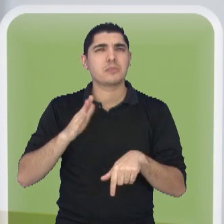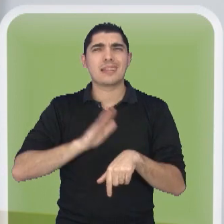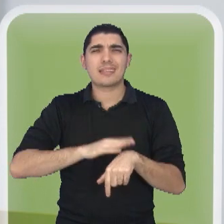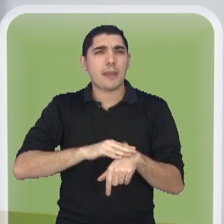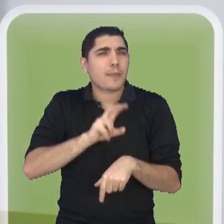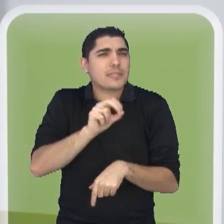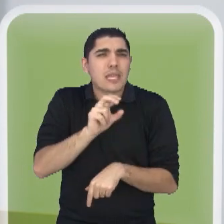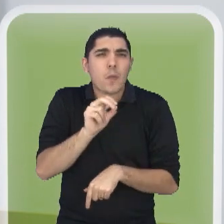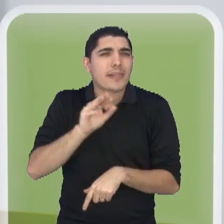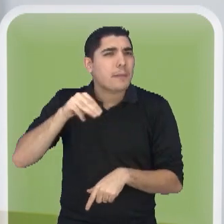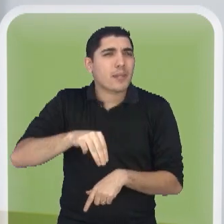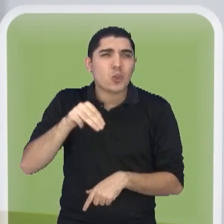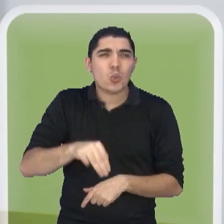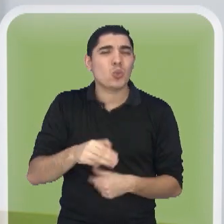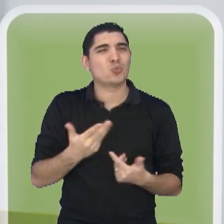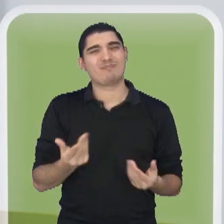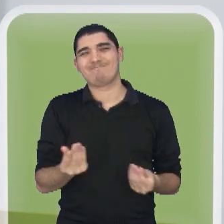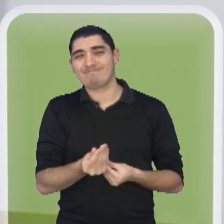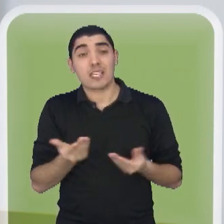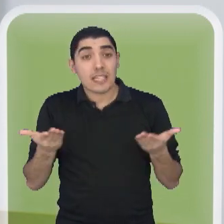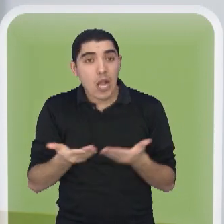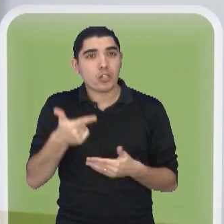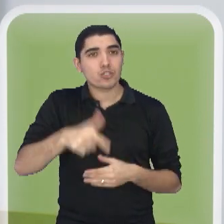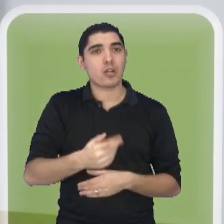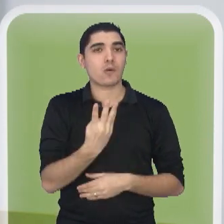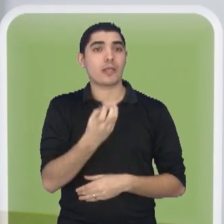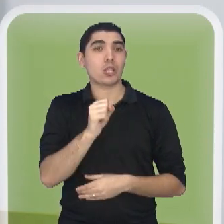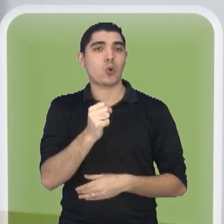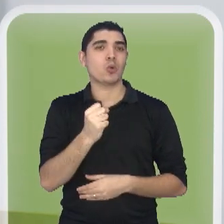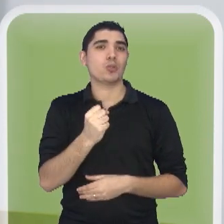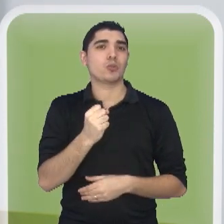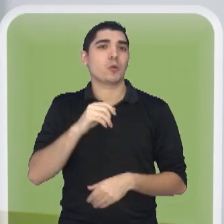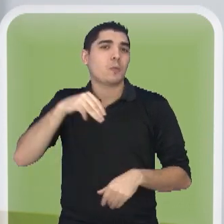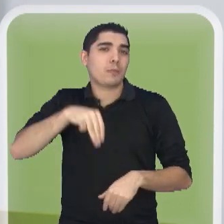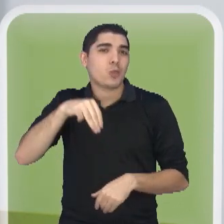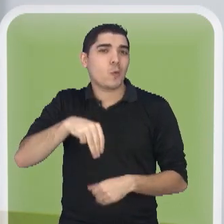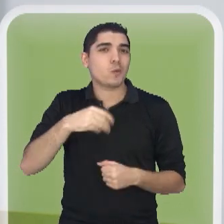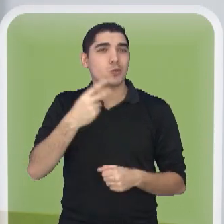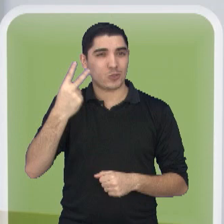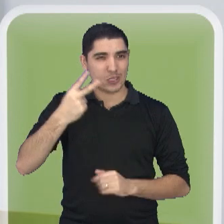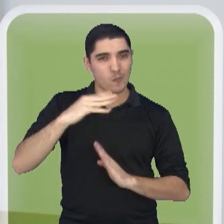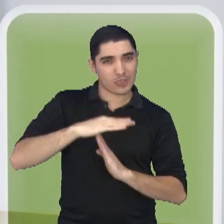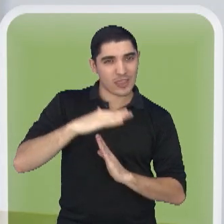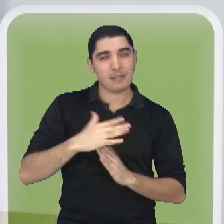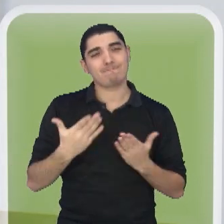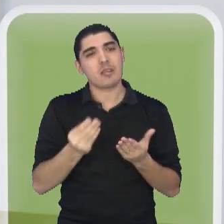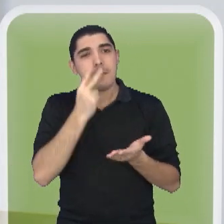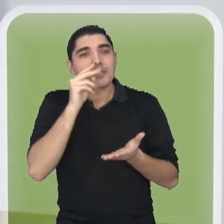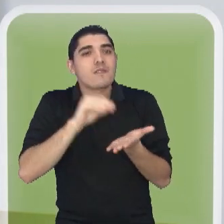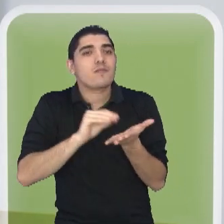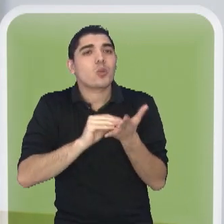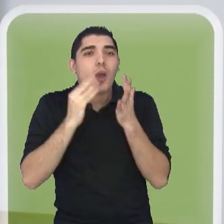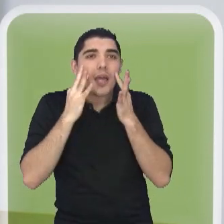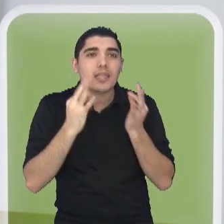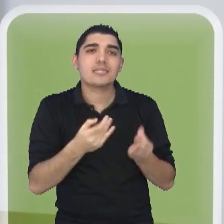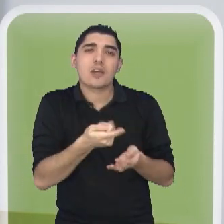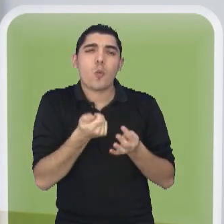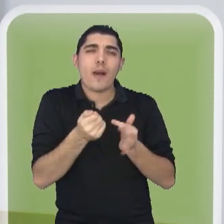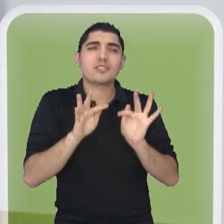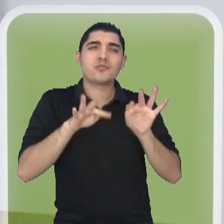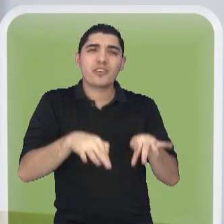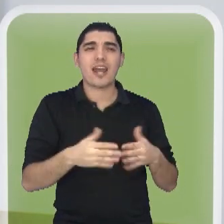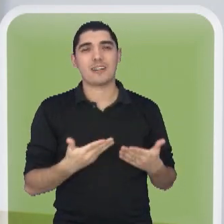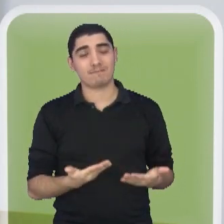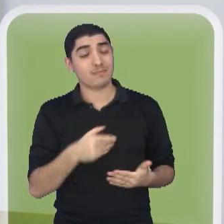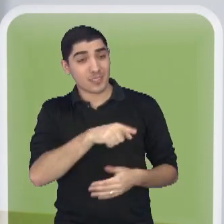tralalá do segundo tempo, e agora o gol aos 48 do segundo tempo, né? Então, essa desatenção no finalzinho ali, que